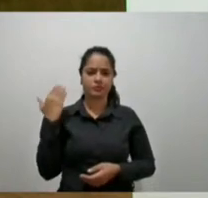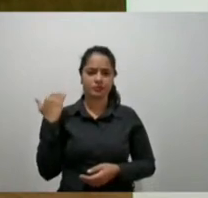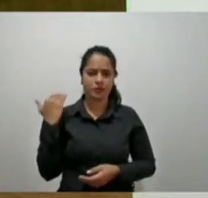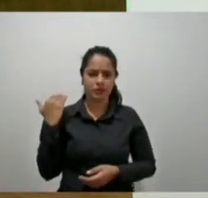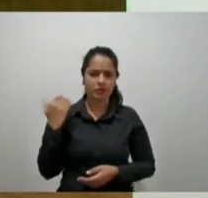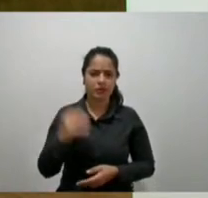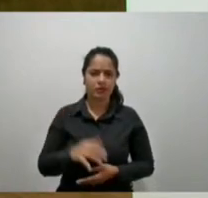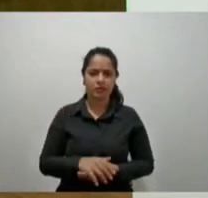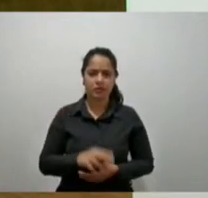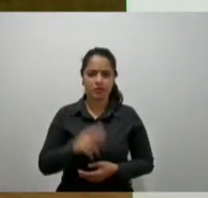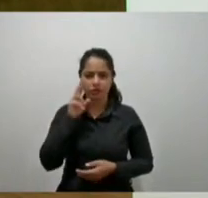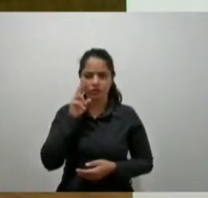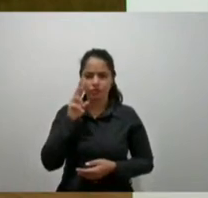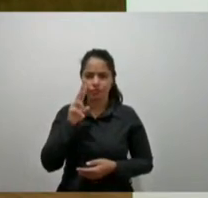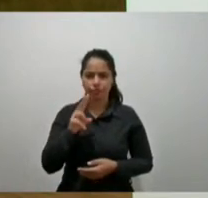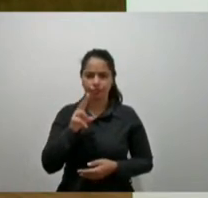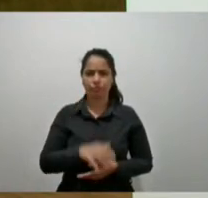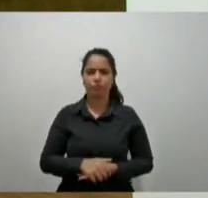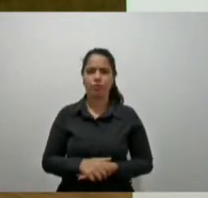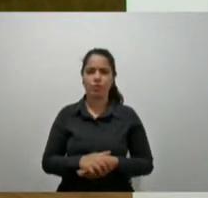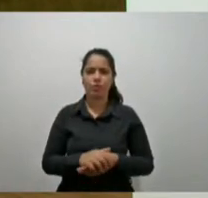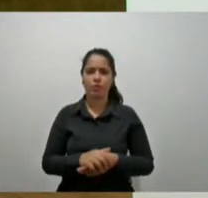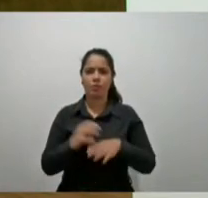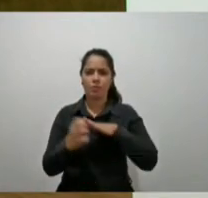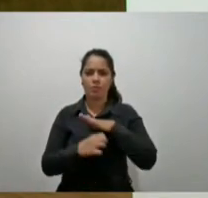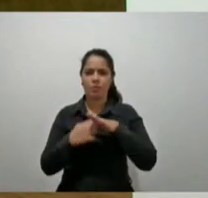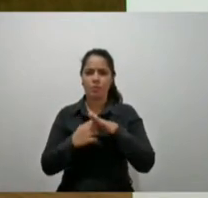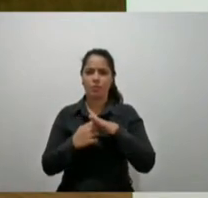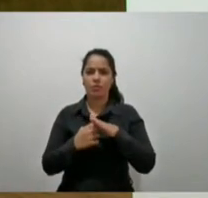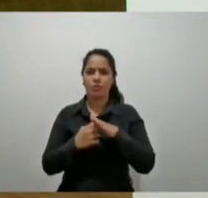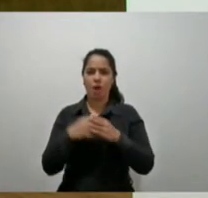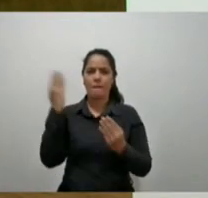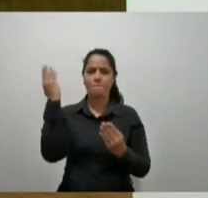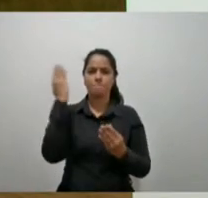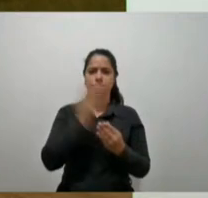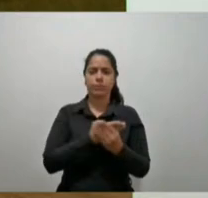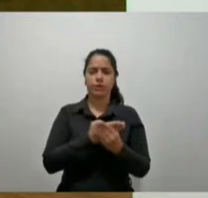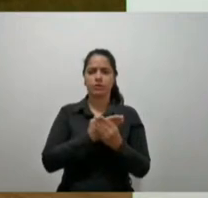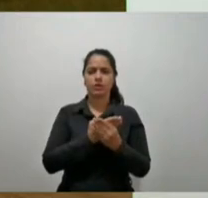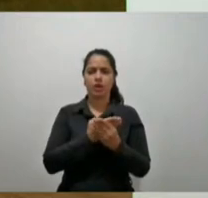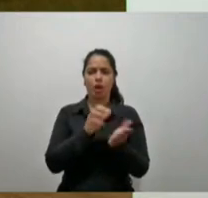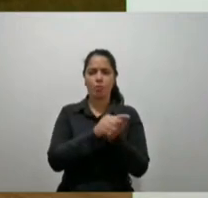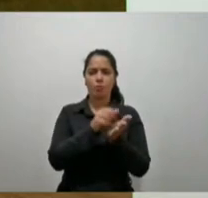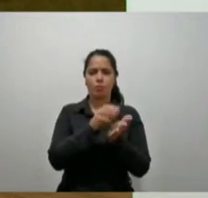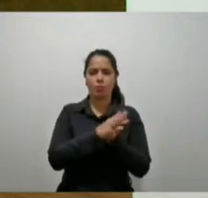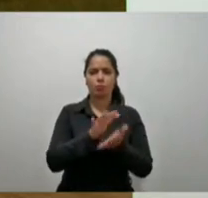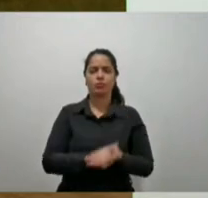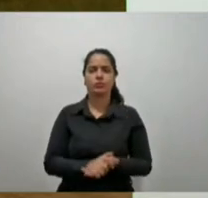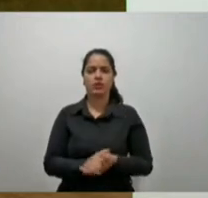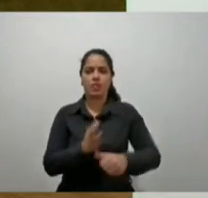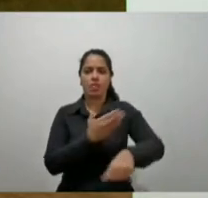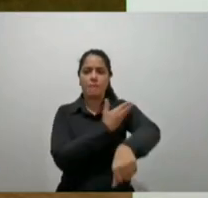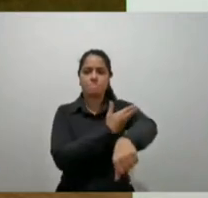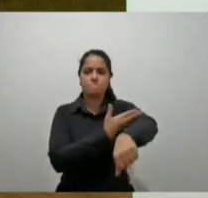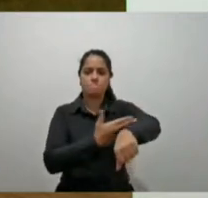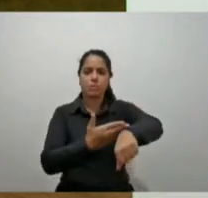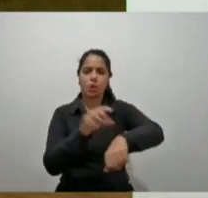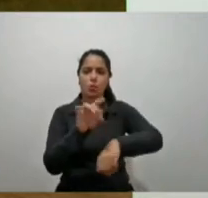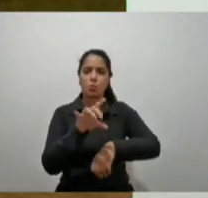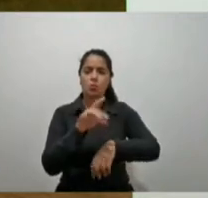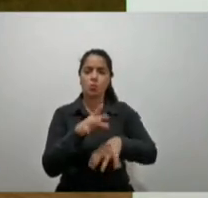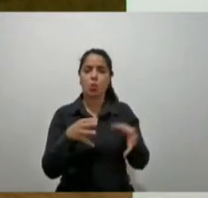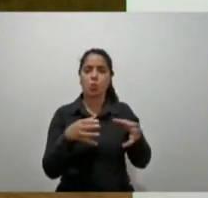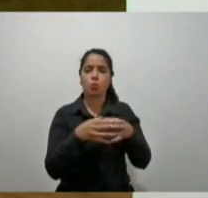tomou um processo por só ter, basicamente, brancos compondo a sua equipe. O